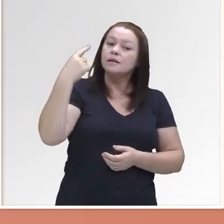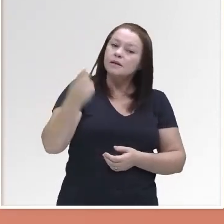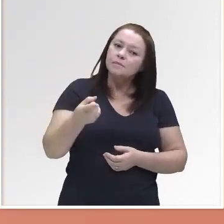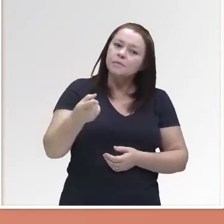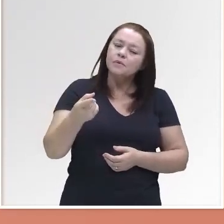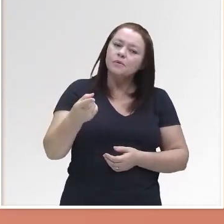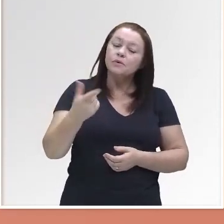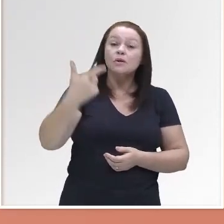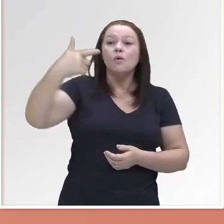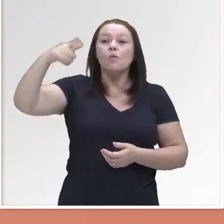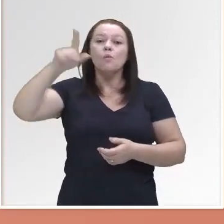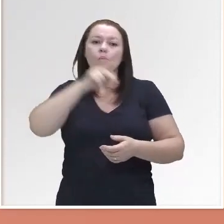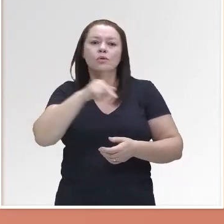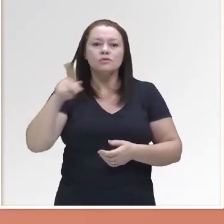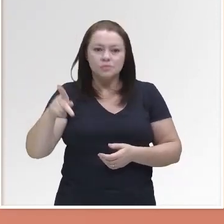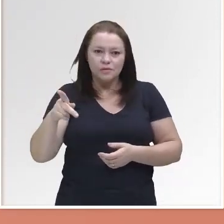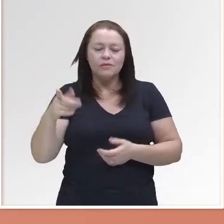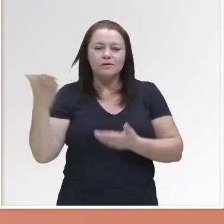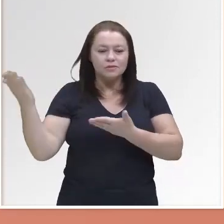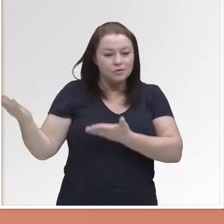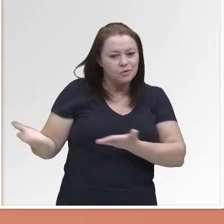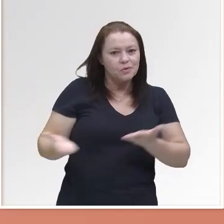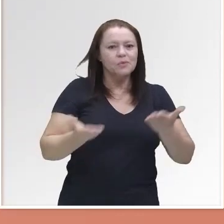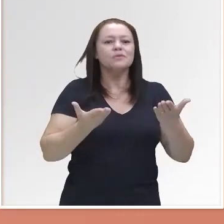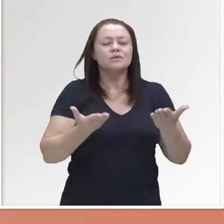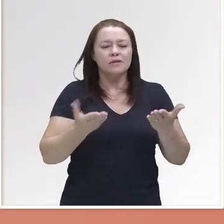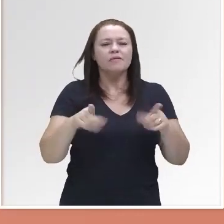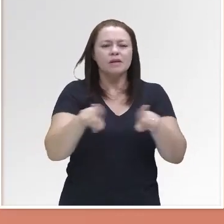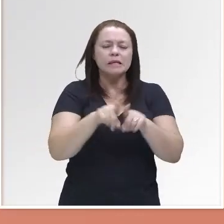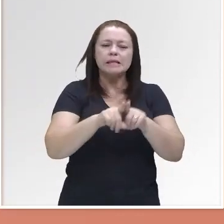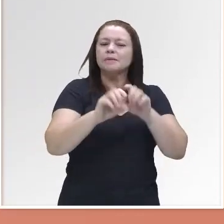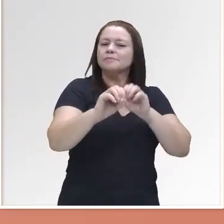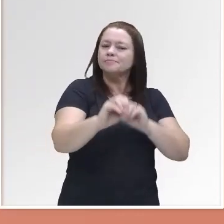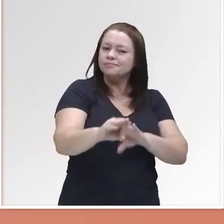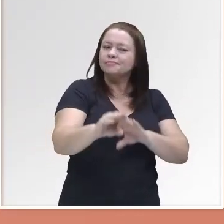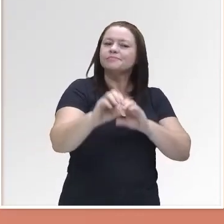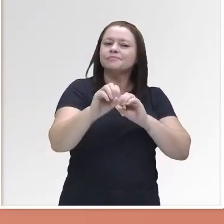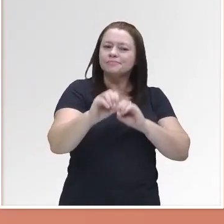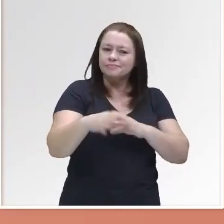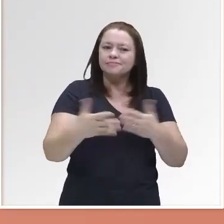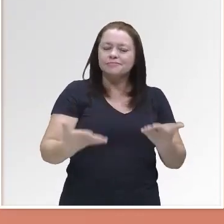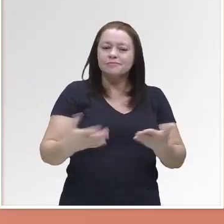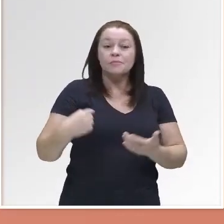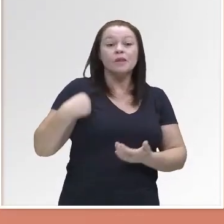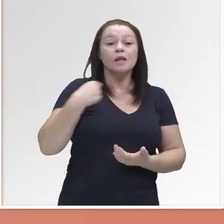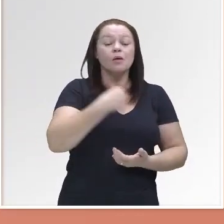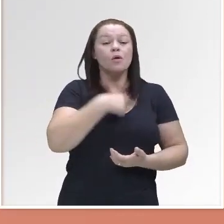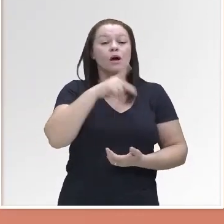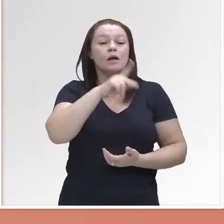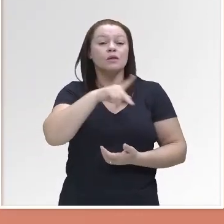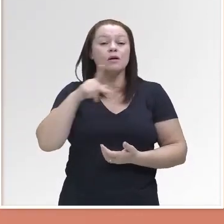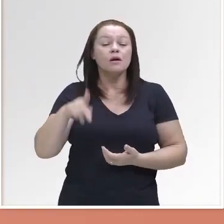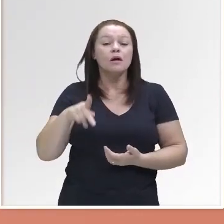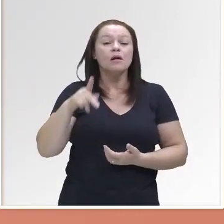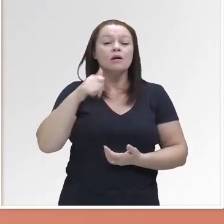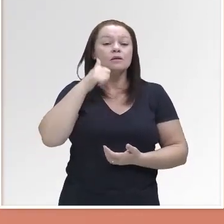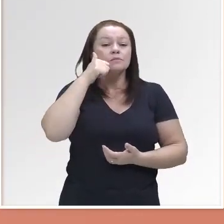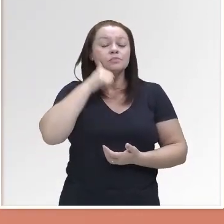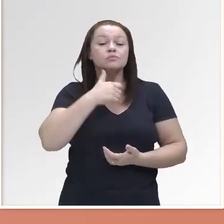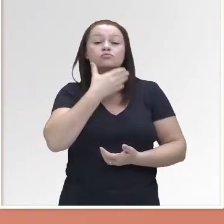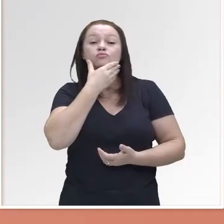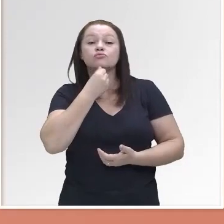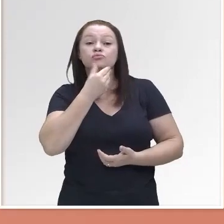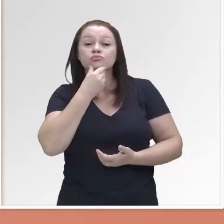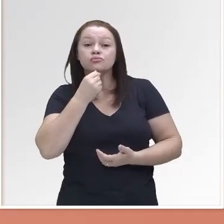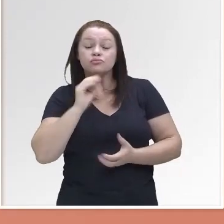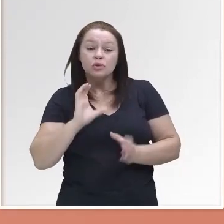outros professores que também dão aula, com a nossa professora, nosso querido professor aí do